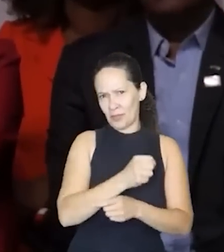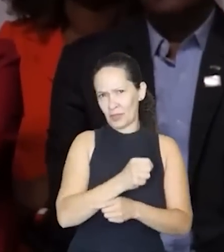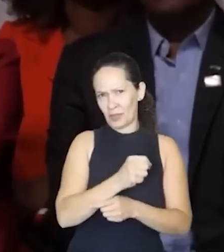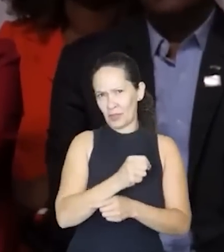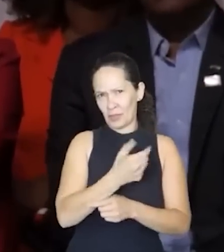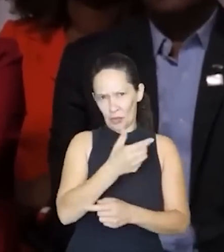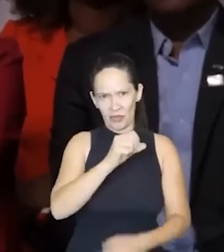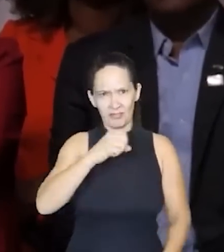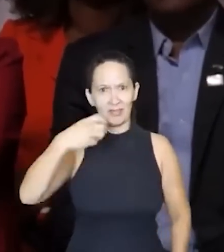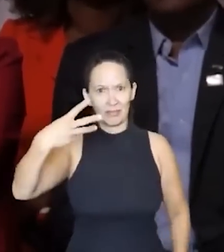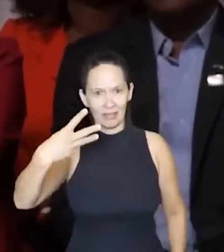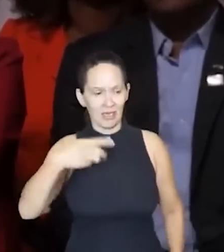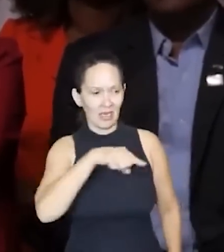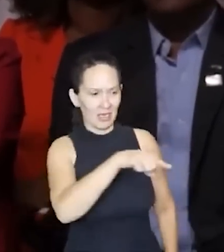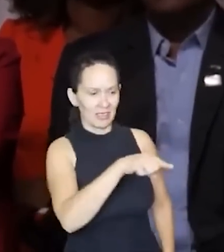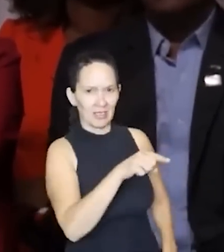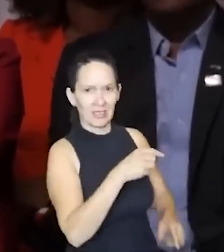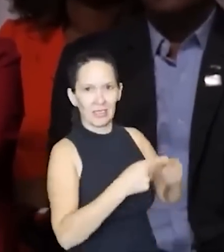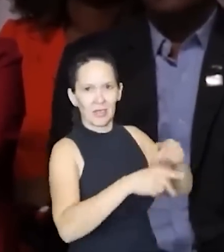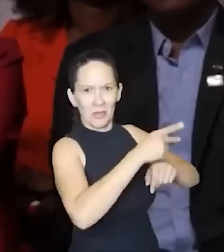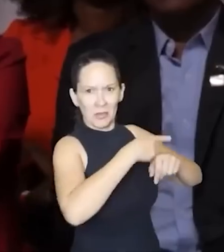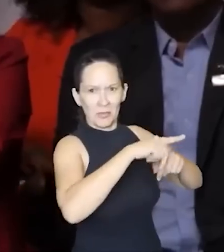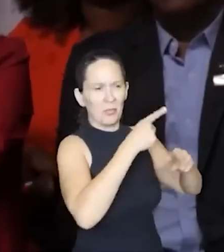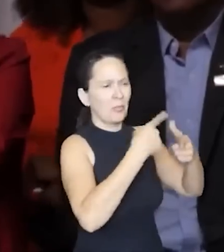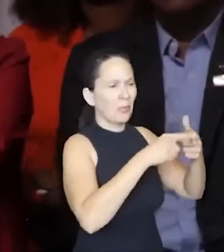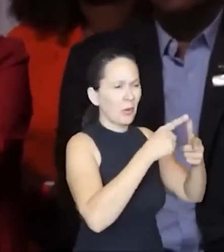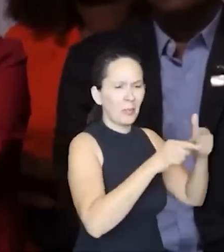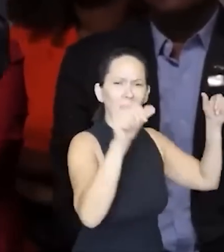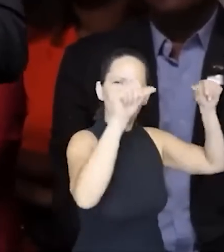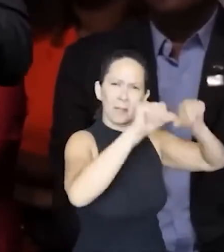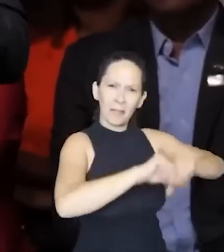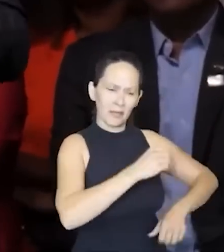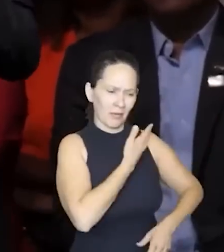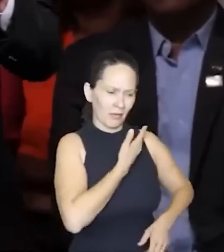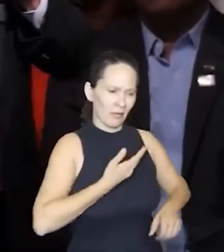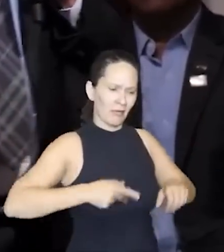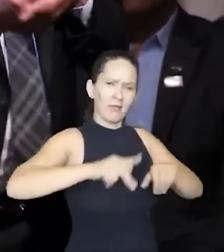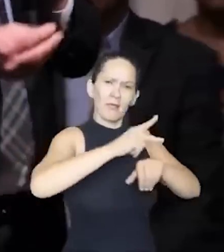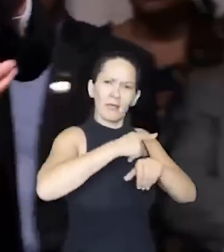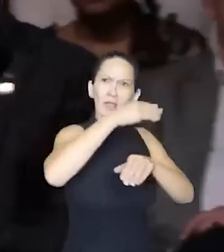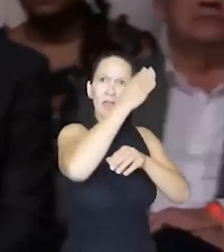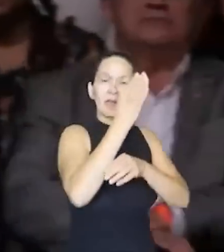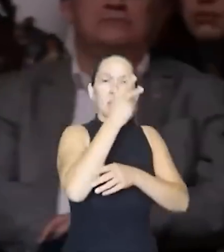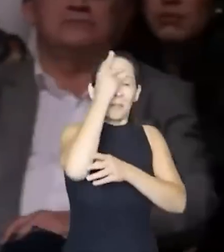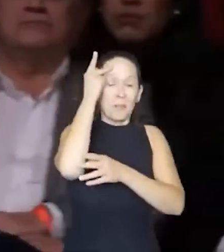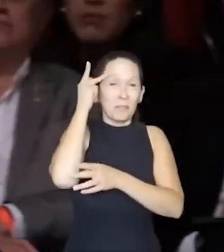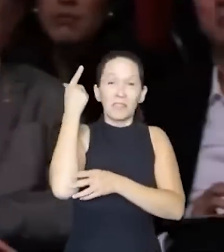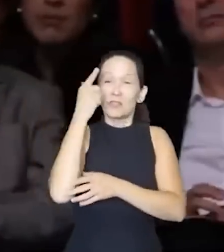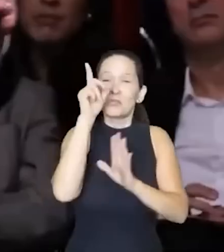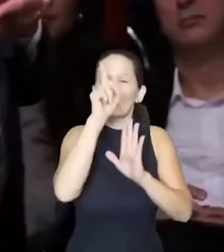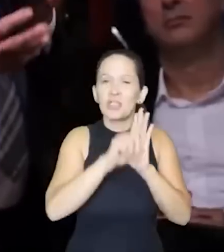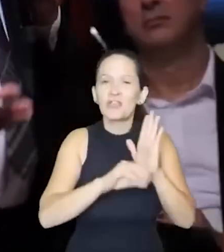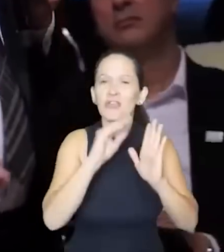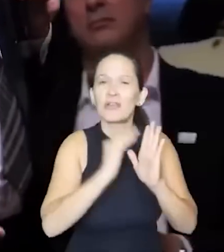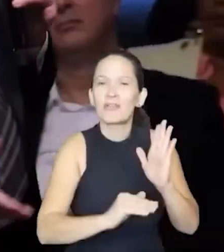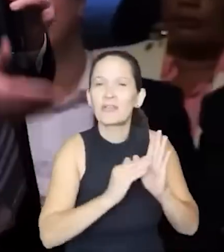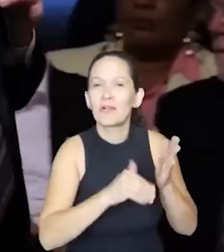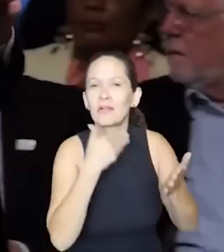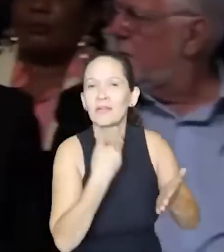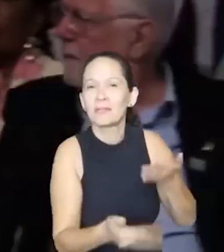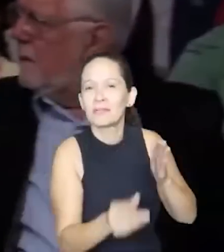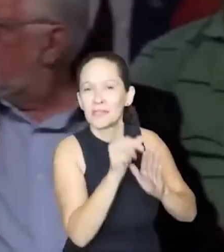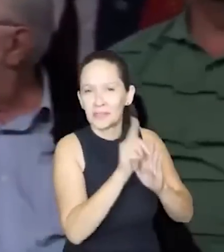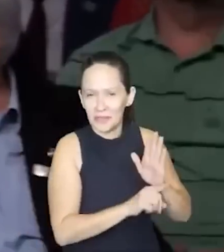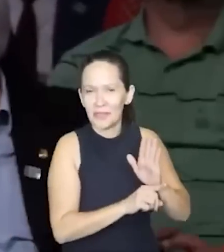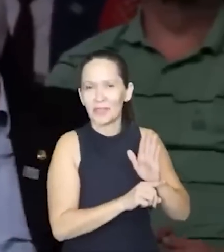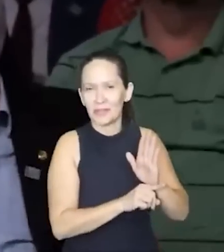mais incivilizado a sua máquina pública, muito mais gente que não tem direito, que entrou nessa máquina pública